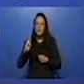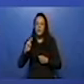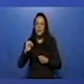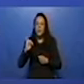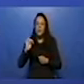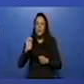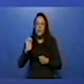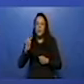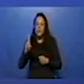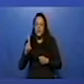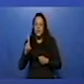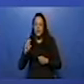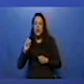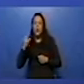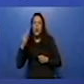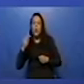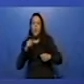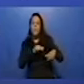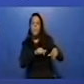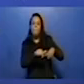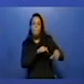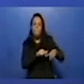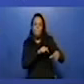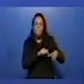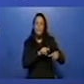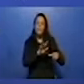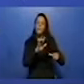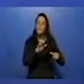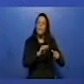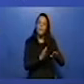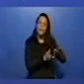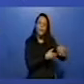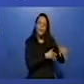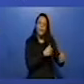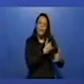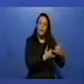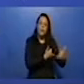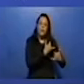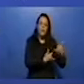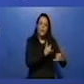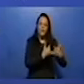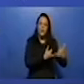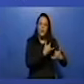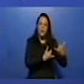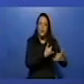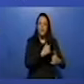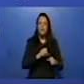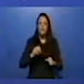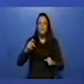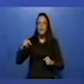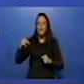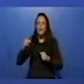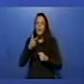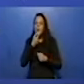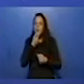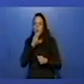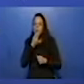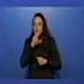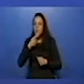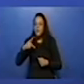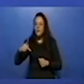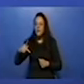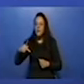Play, que é o brincar, jogar, tocar. No passado, ó, brincou, jogou, toquei.